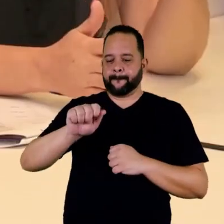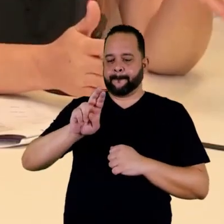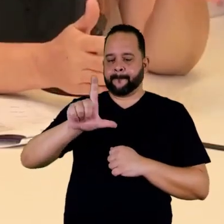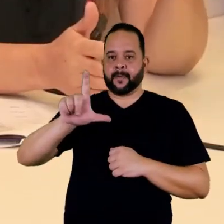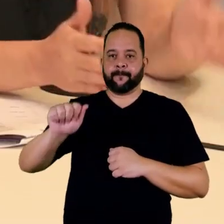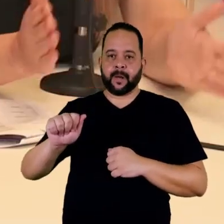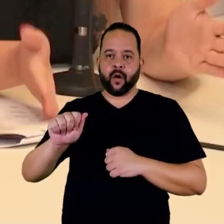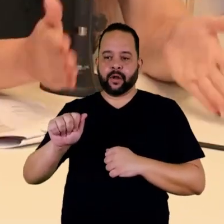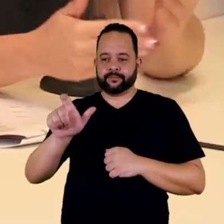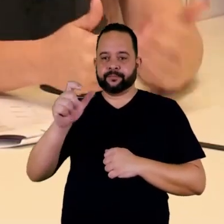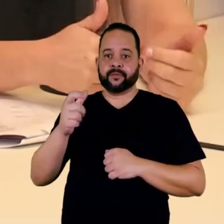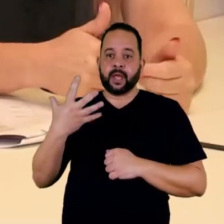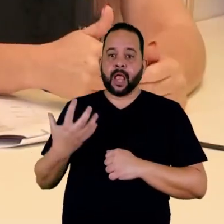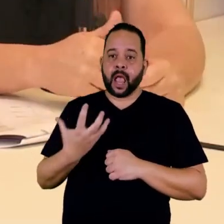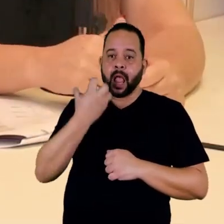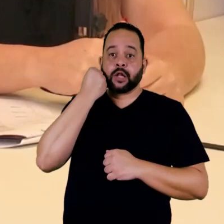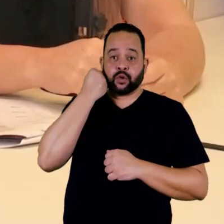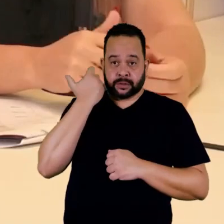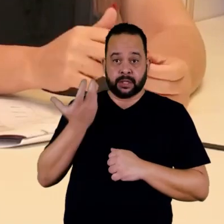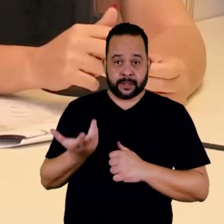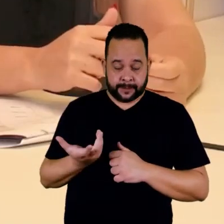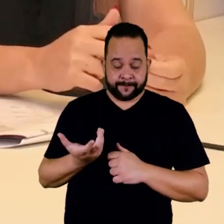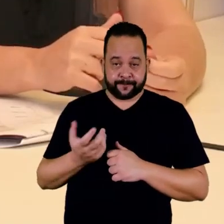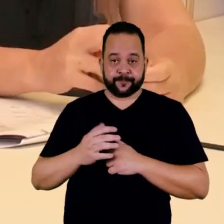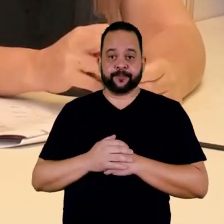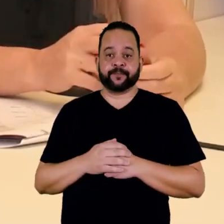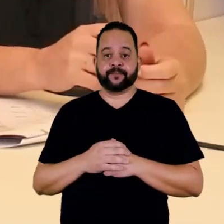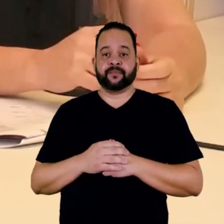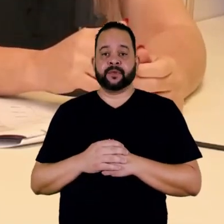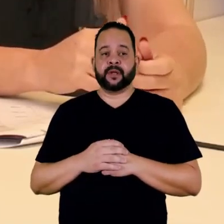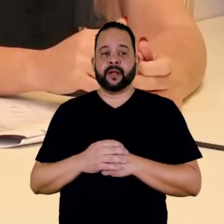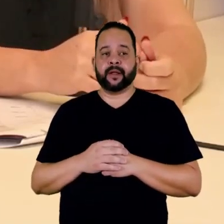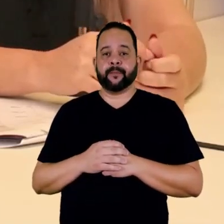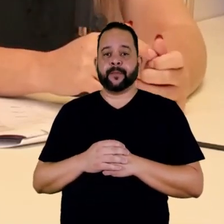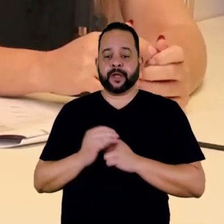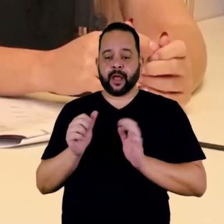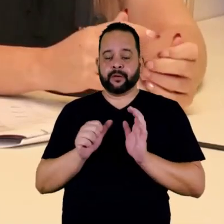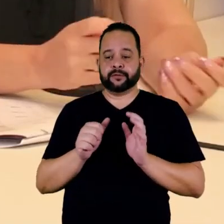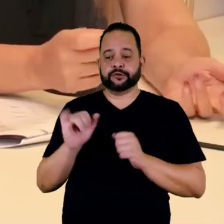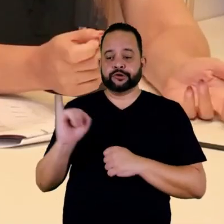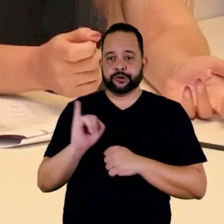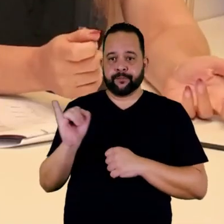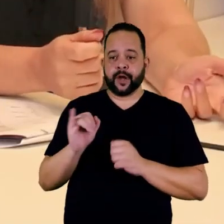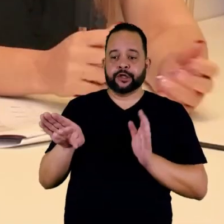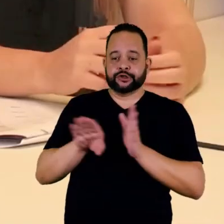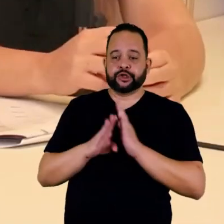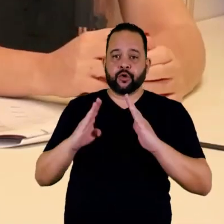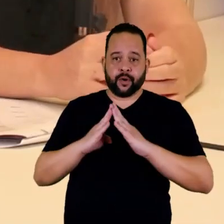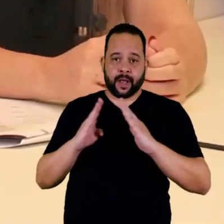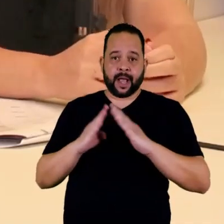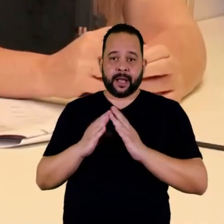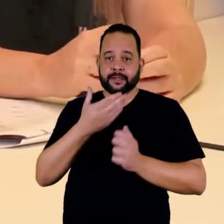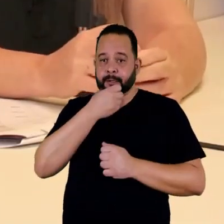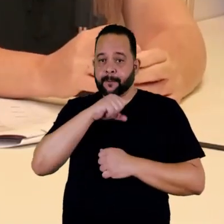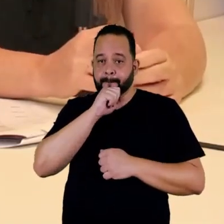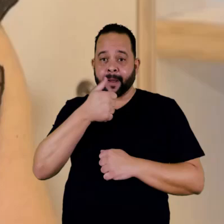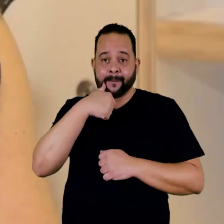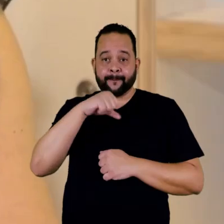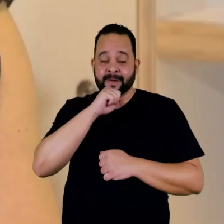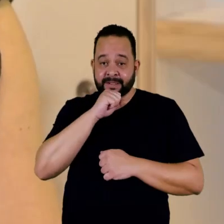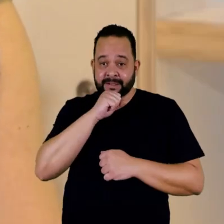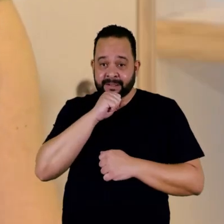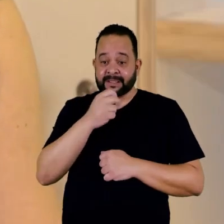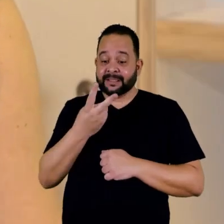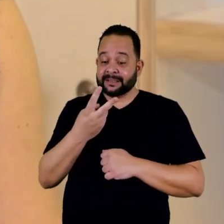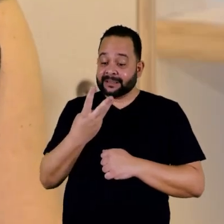então entre a Kika e Adriana a Paula chega a Paula chegou na lá na casa dos meus pais ela tinha 35 dias de